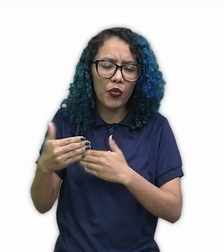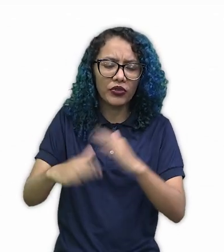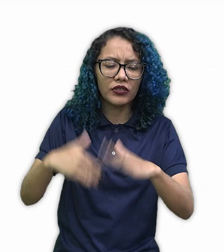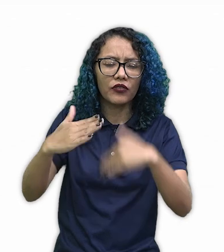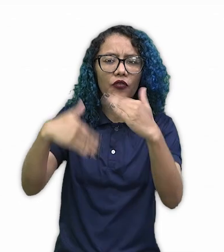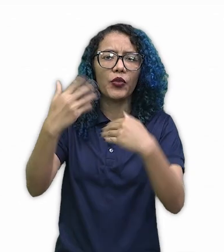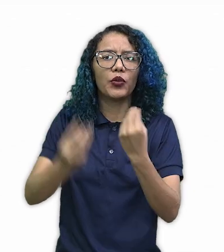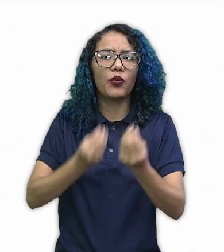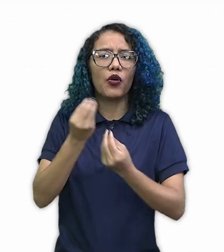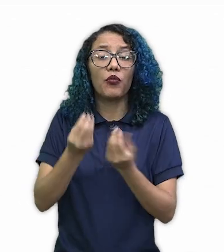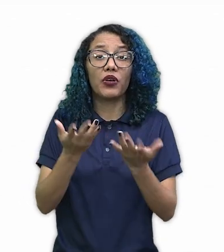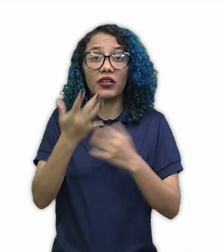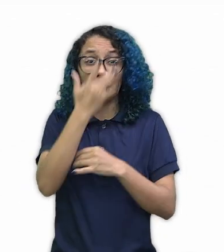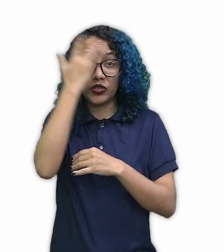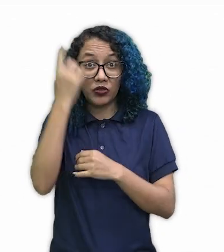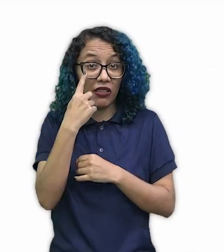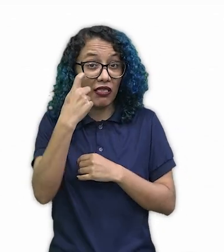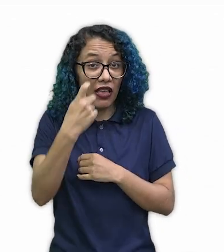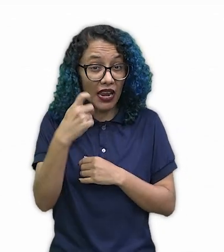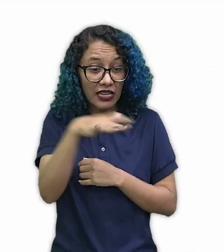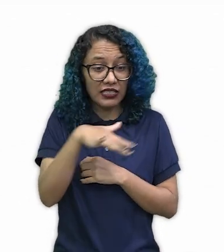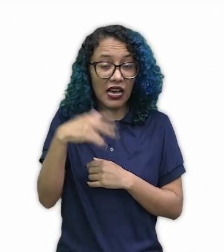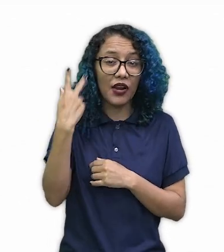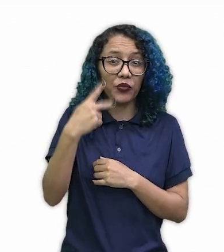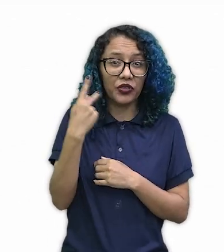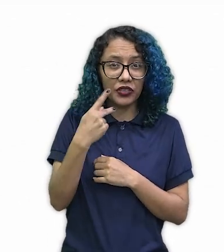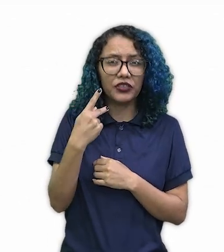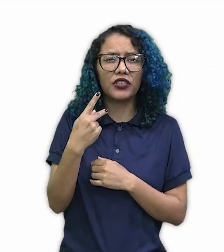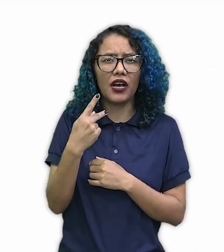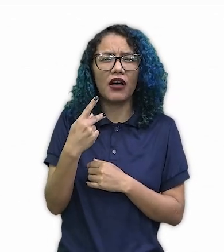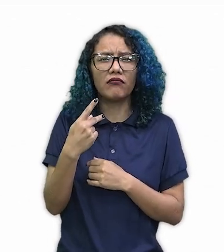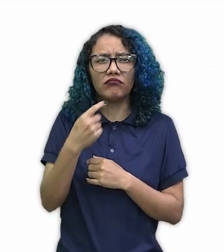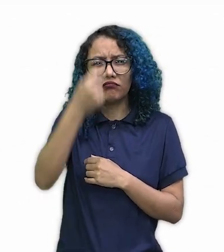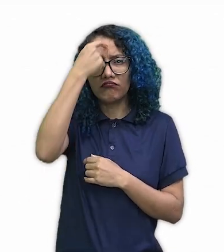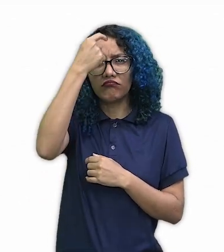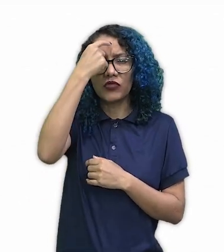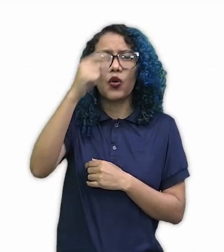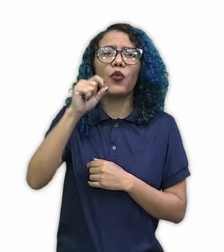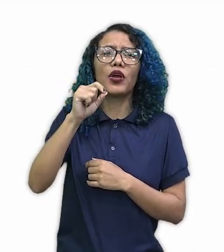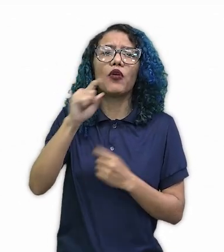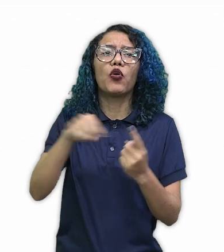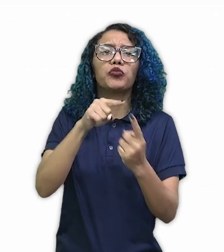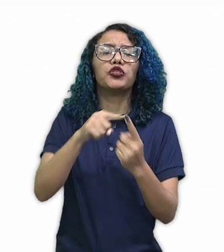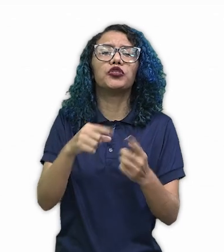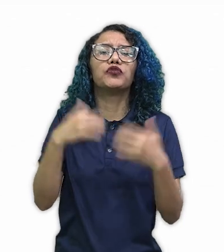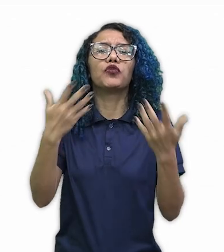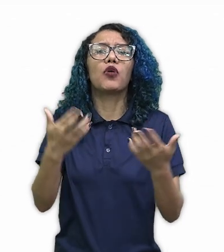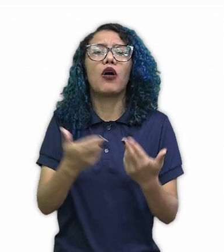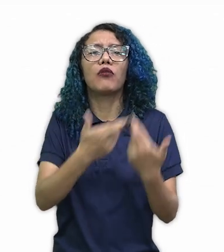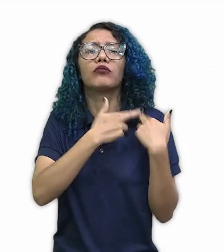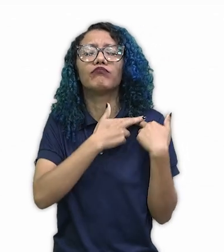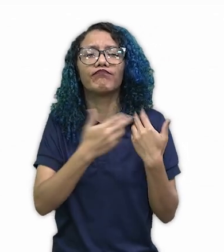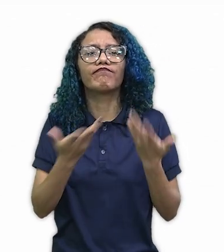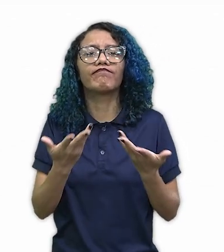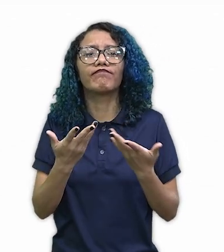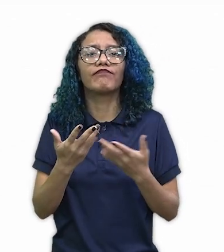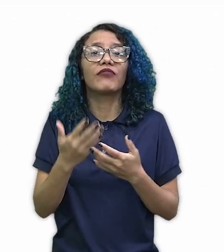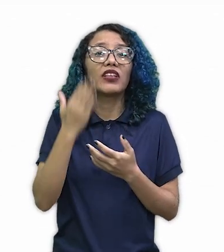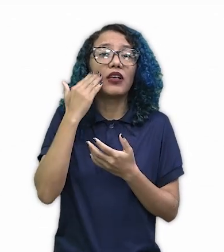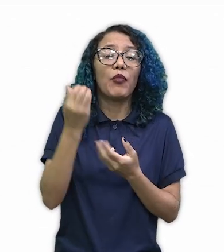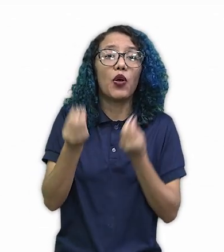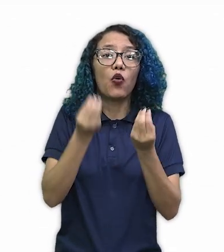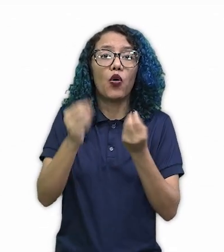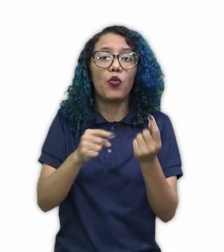quem se envereda por esse campo da política, sabe que o seu papel ali é gerir os destinos